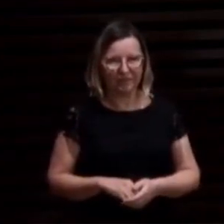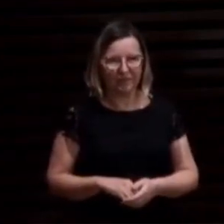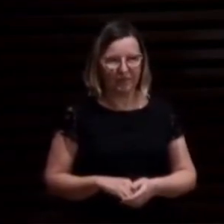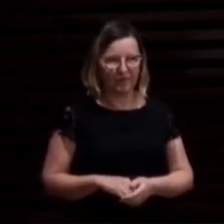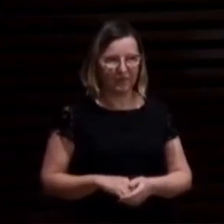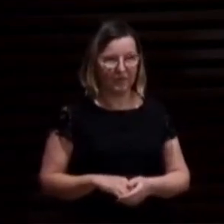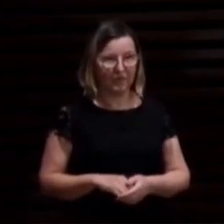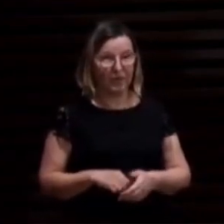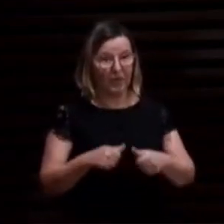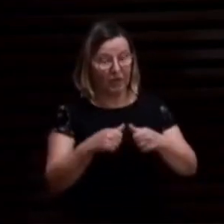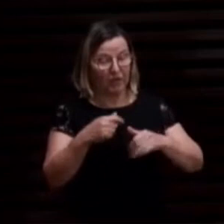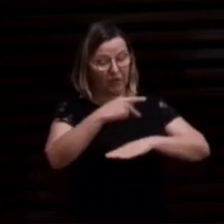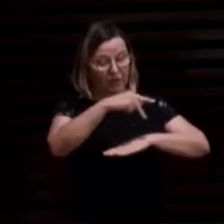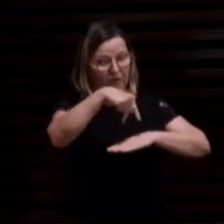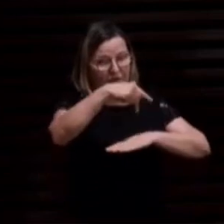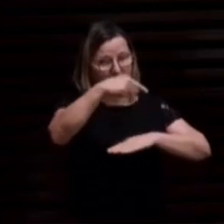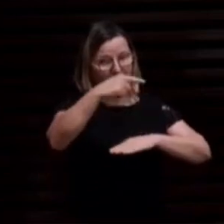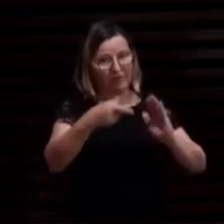Isso é uma Páscoa antes.